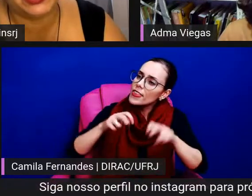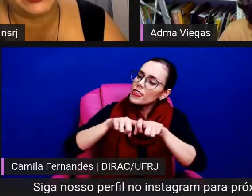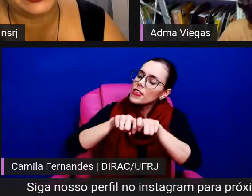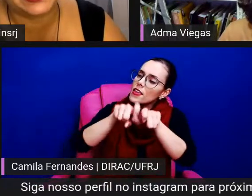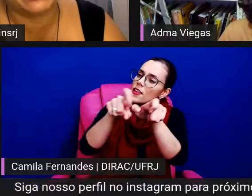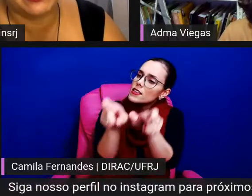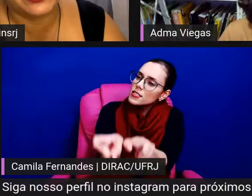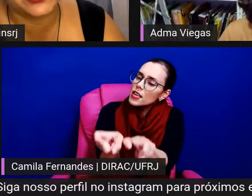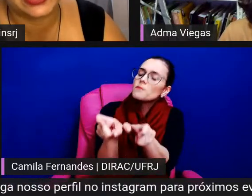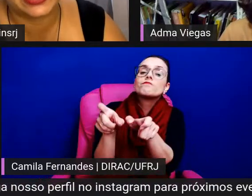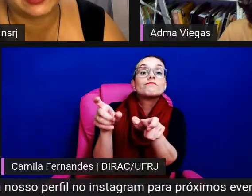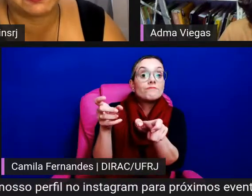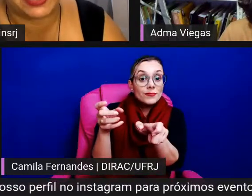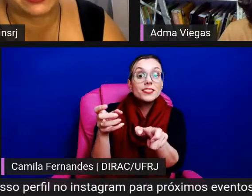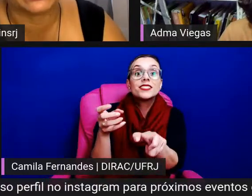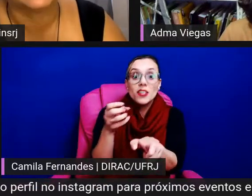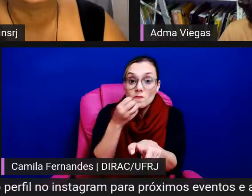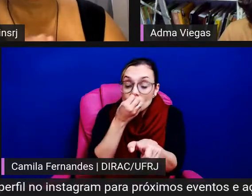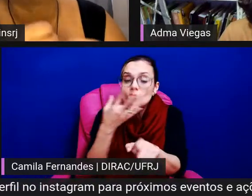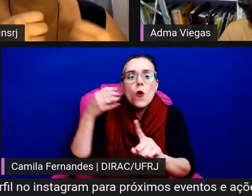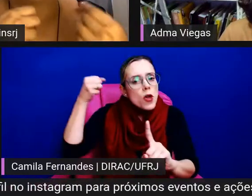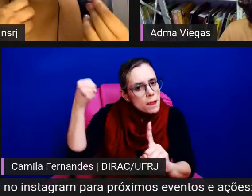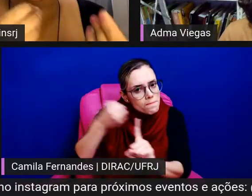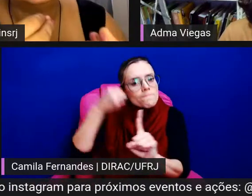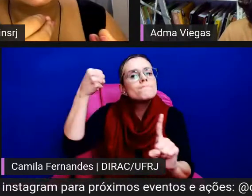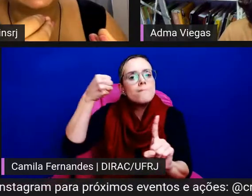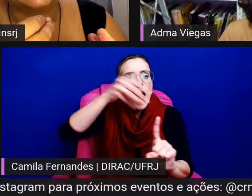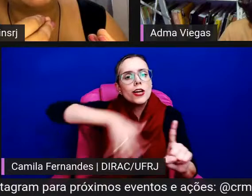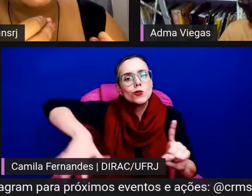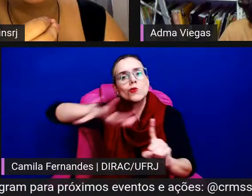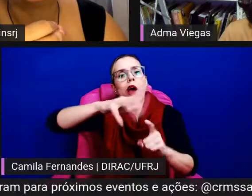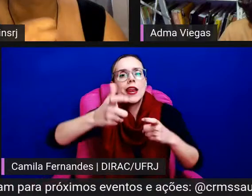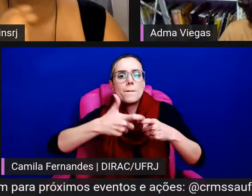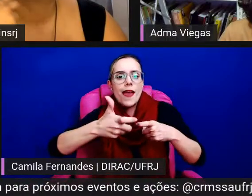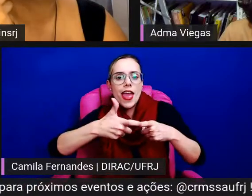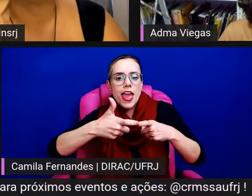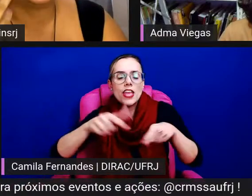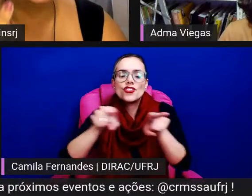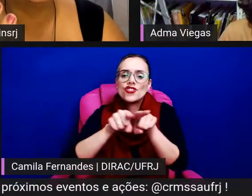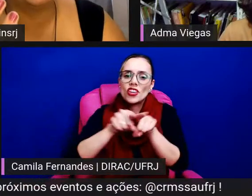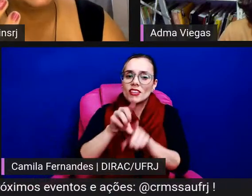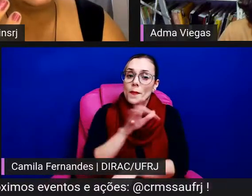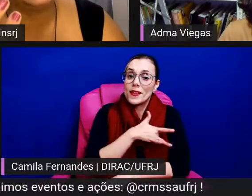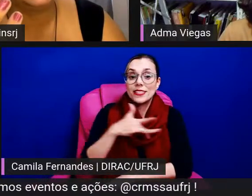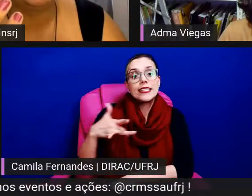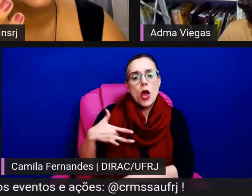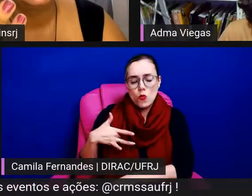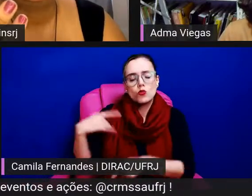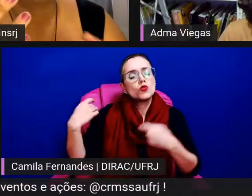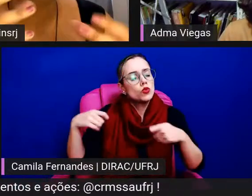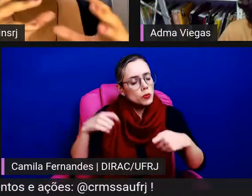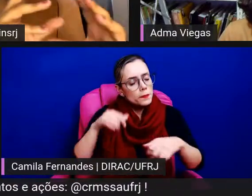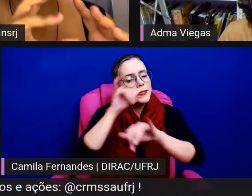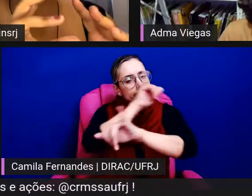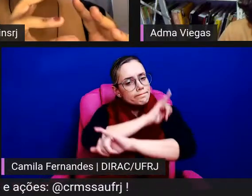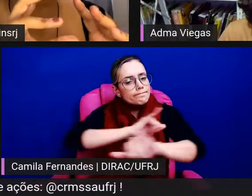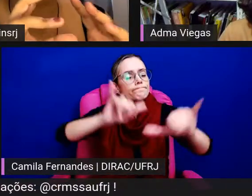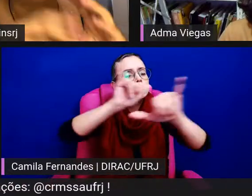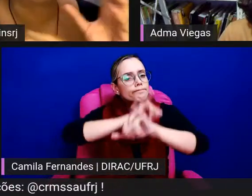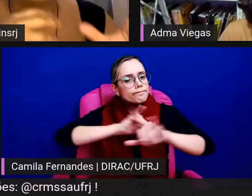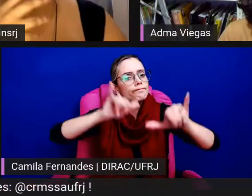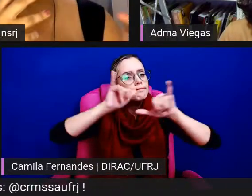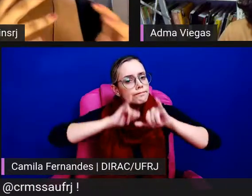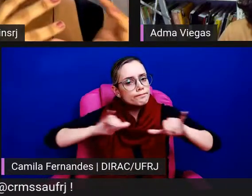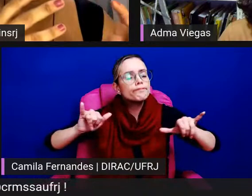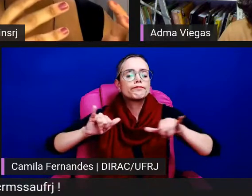agentes públicos de saúde naquele espaço. E a gente precisa cada vez mais falar sobre isso e também tensionar